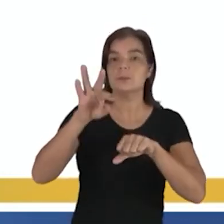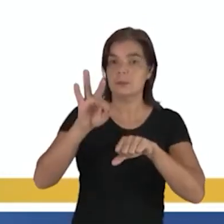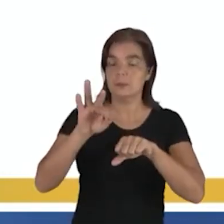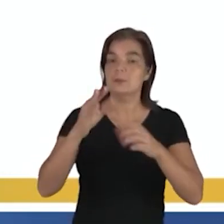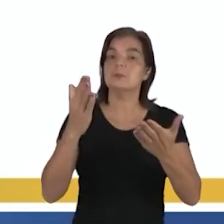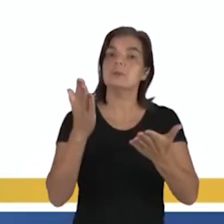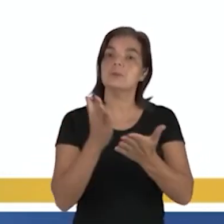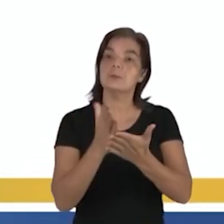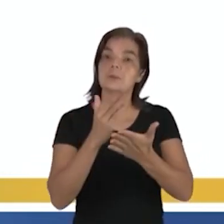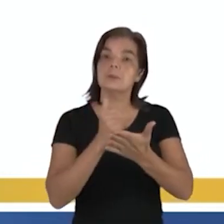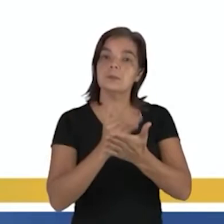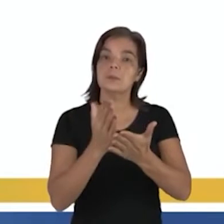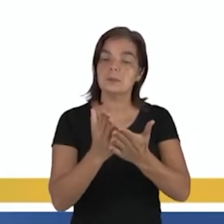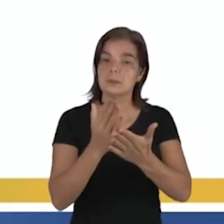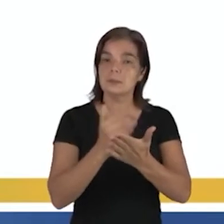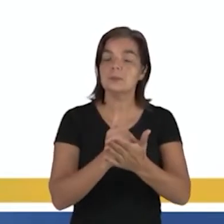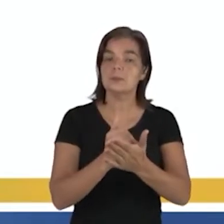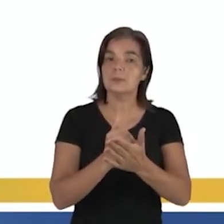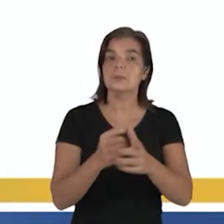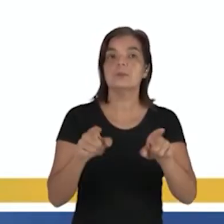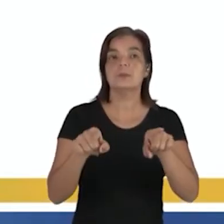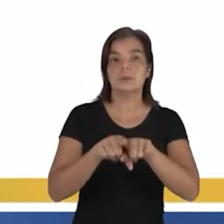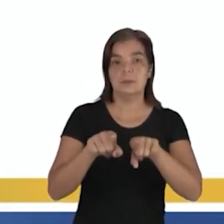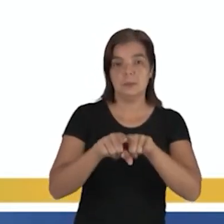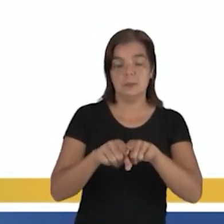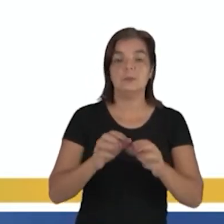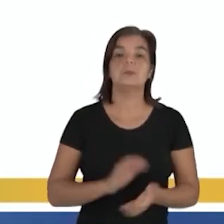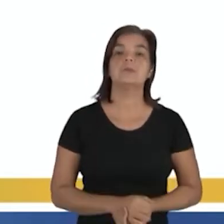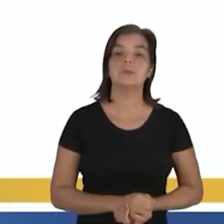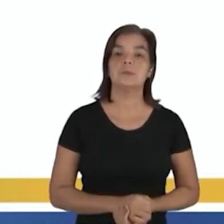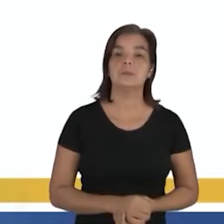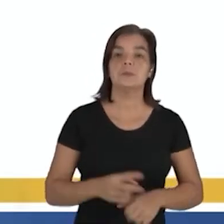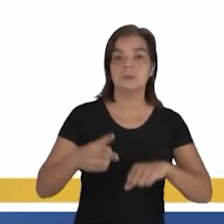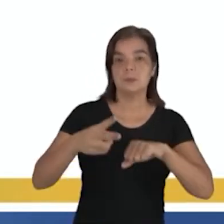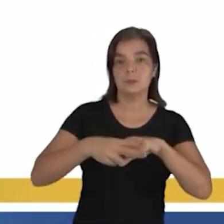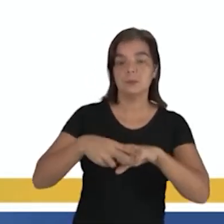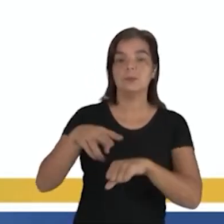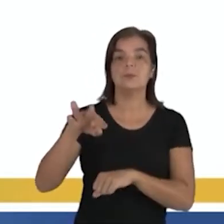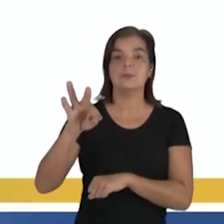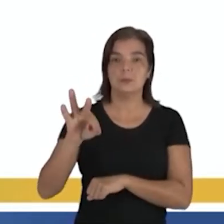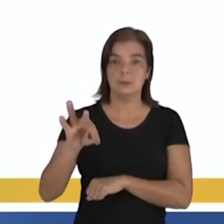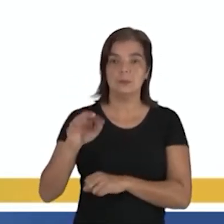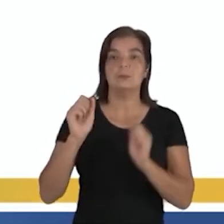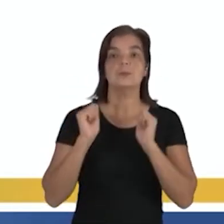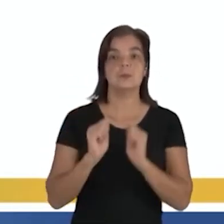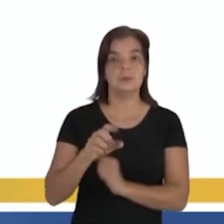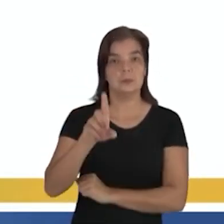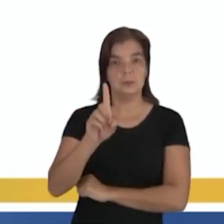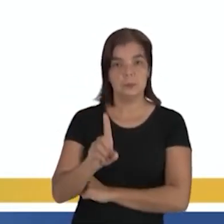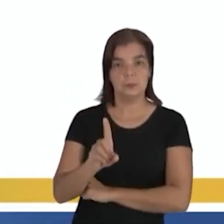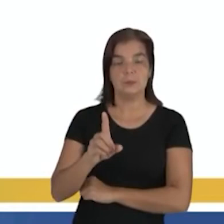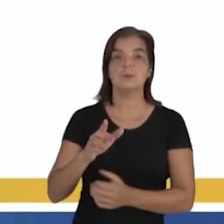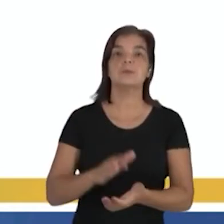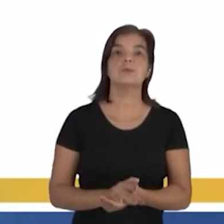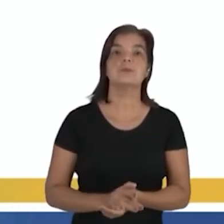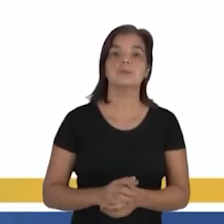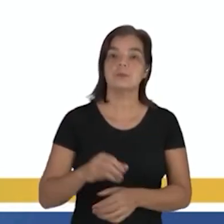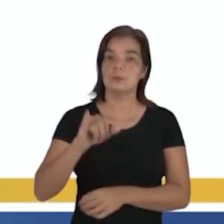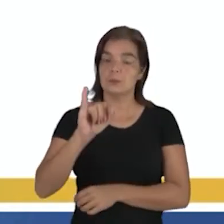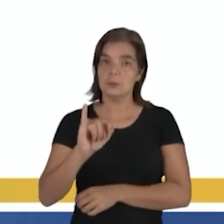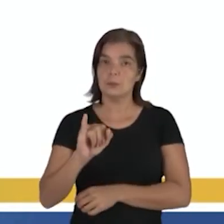verbos transitivos, eles têm subdivisão. Os verbos transitivos, eles podem ser